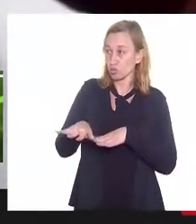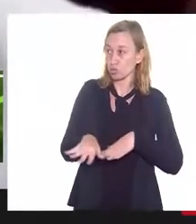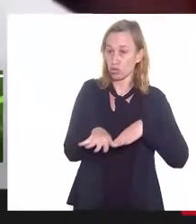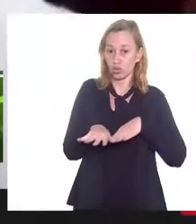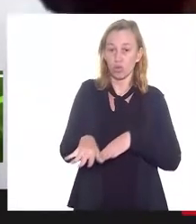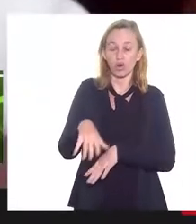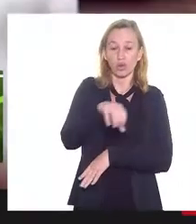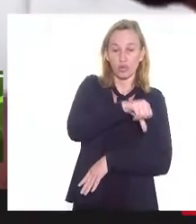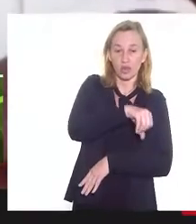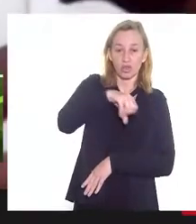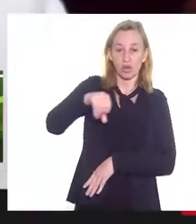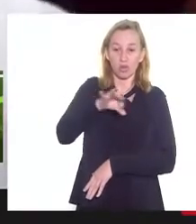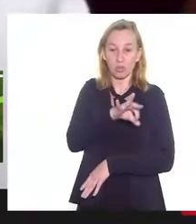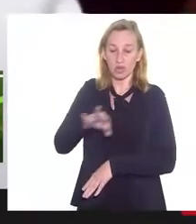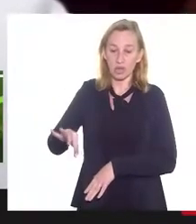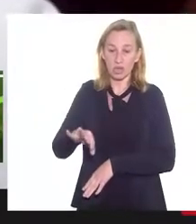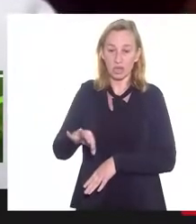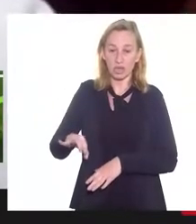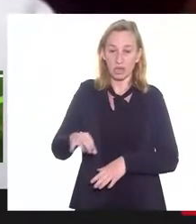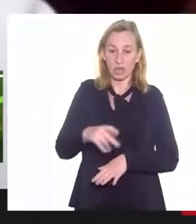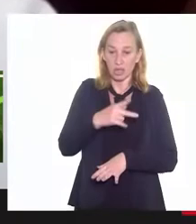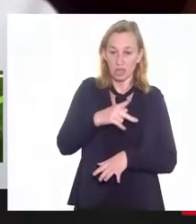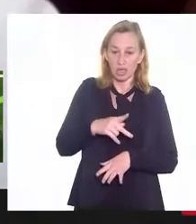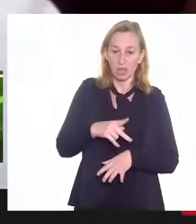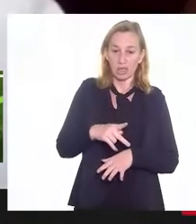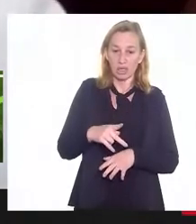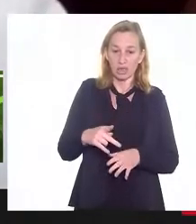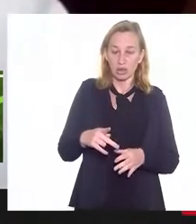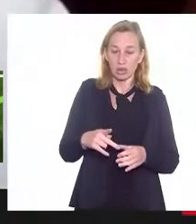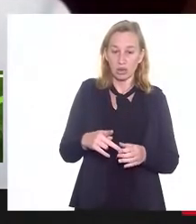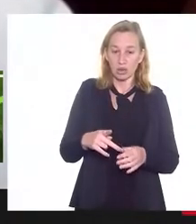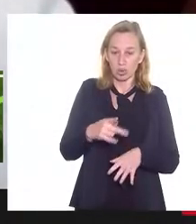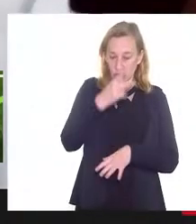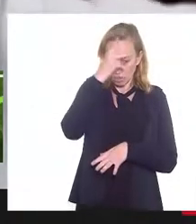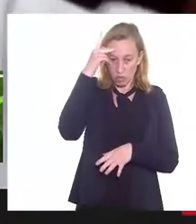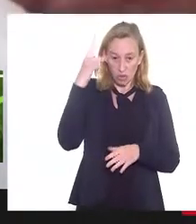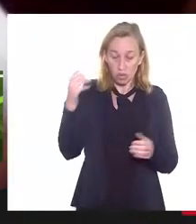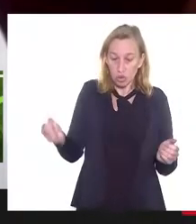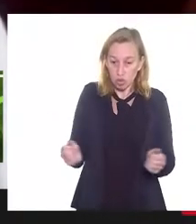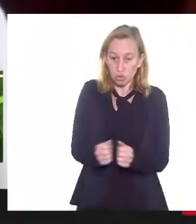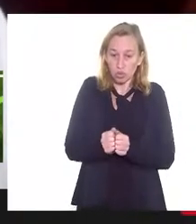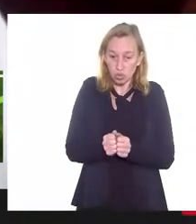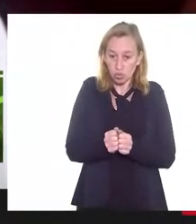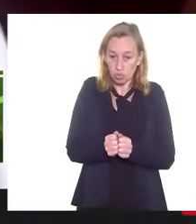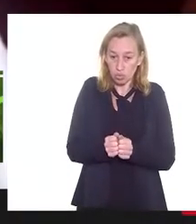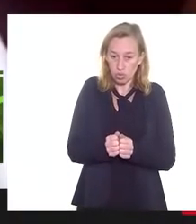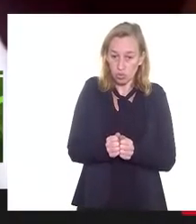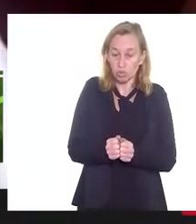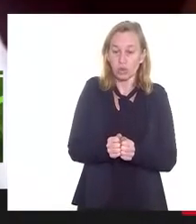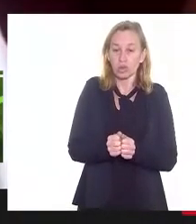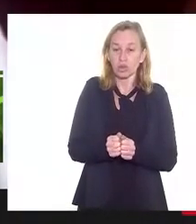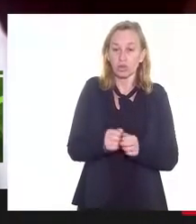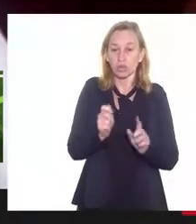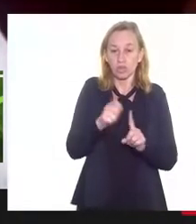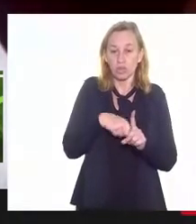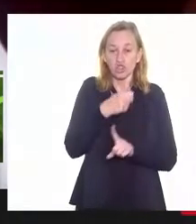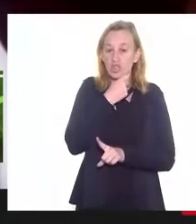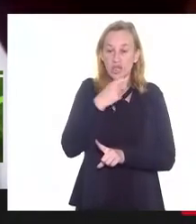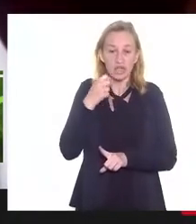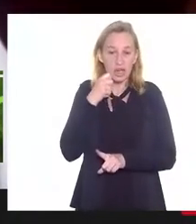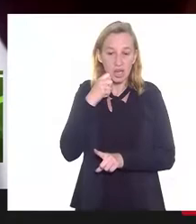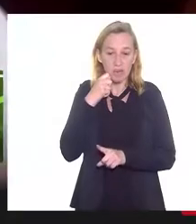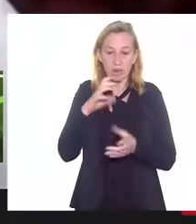99% dos membros que caminham na caminhada de setembro, lá de